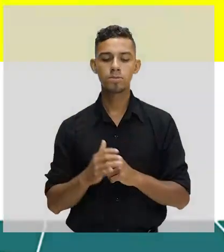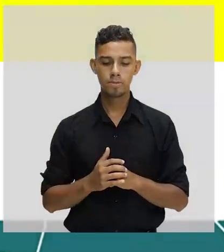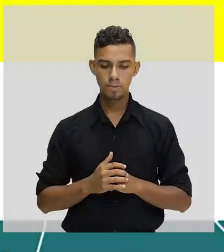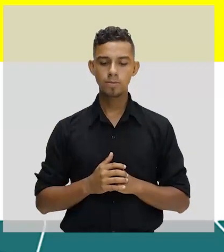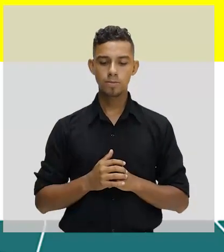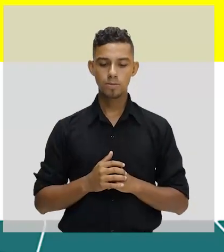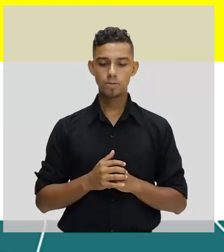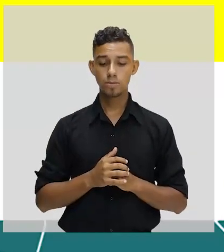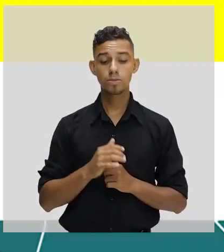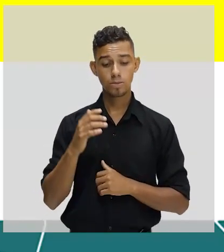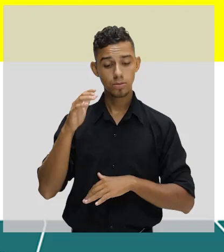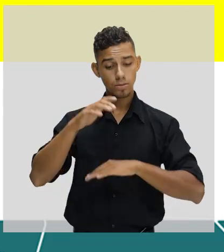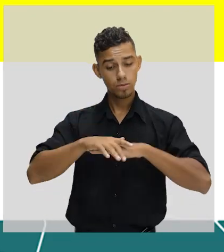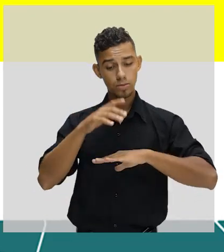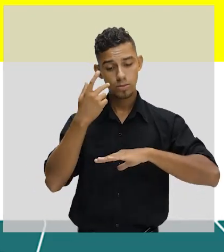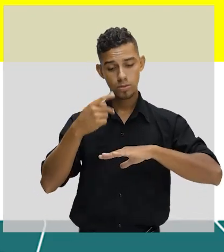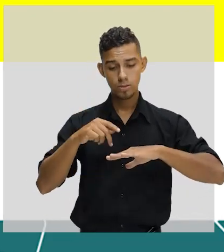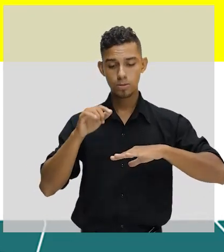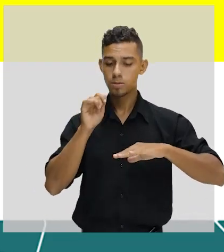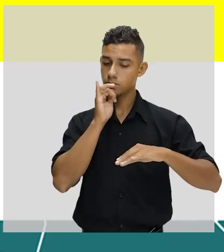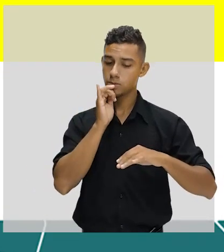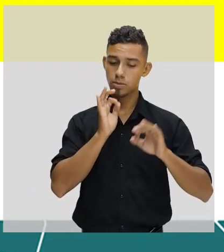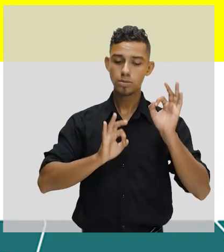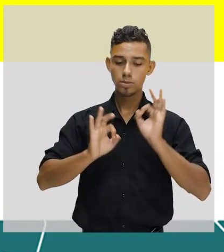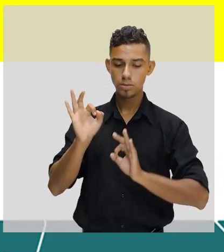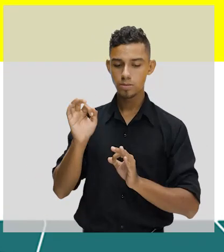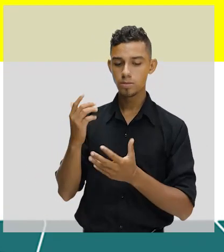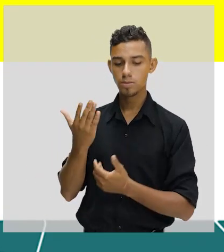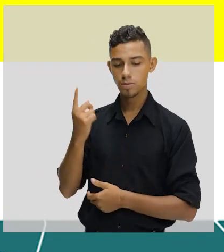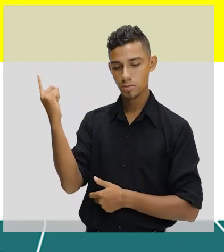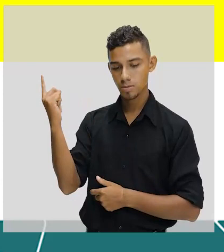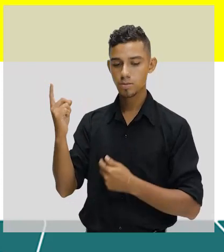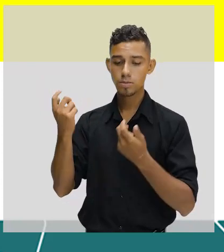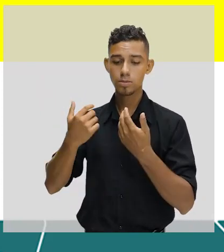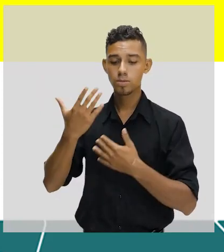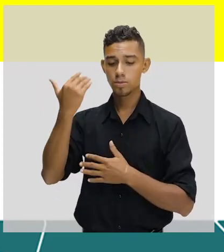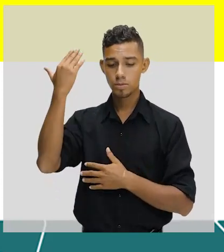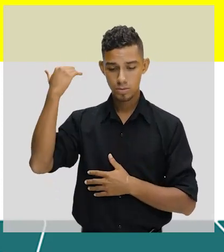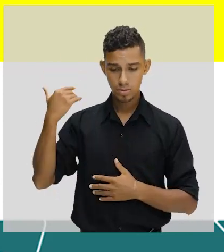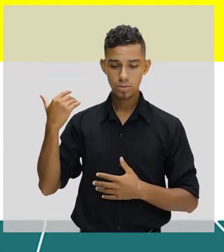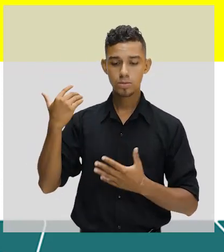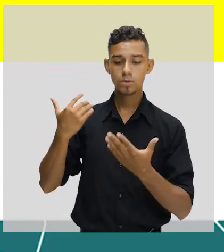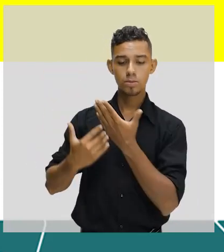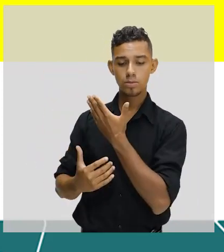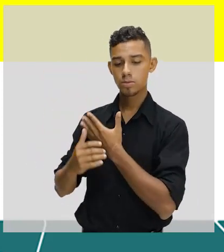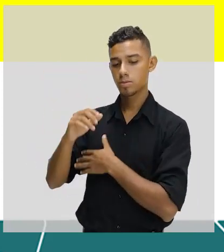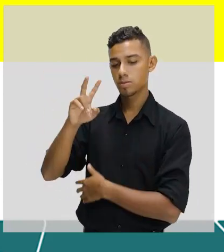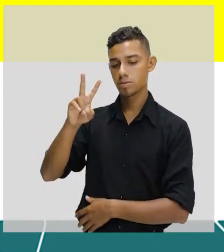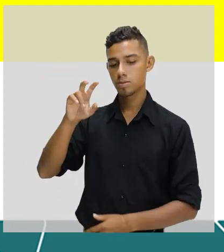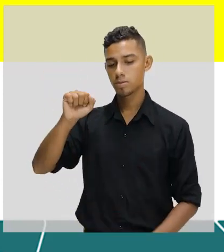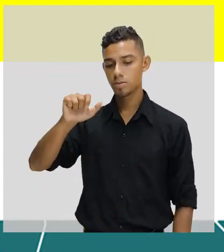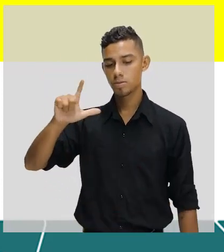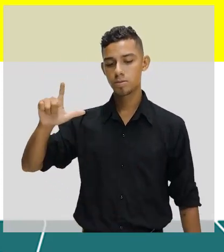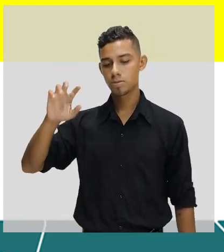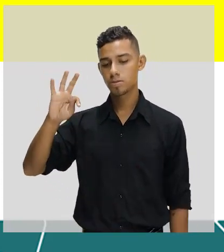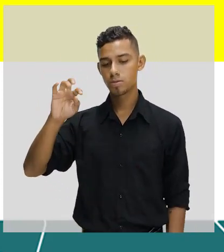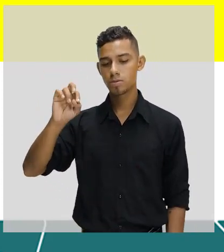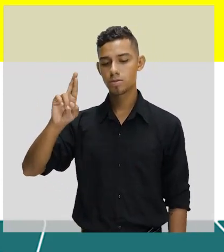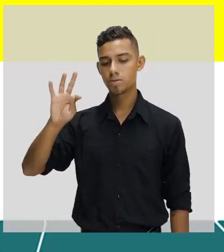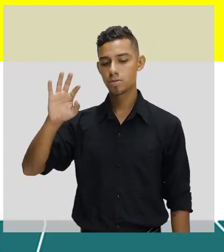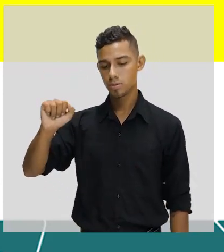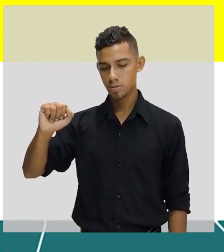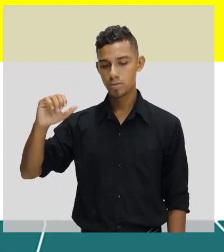superfície, naquele suporte. Essas pinturas rupestres são de Valtorta, em Castellon. Deixar claro, os desenhos não